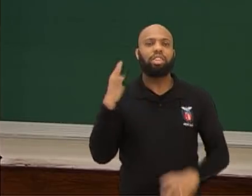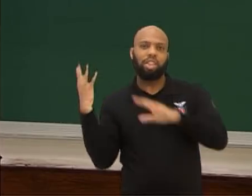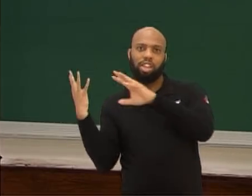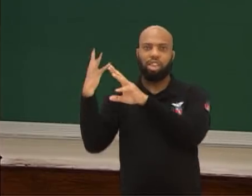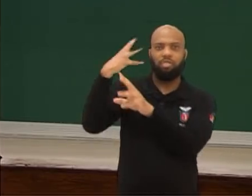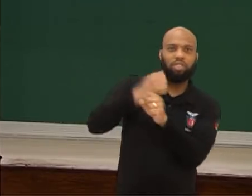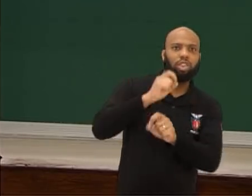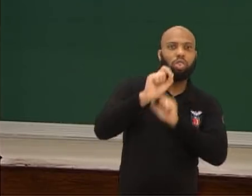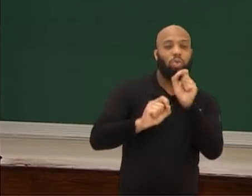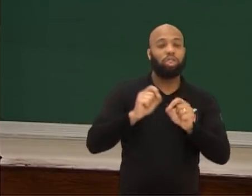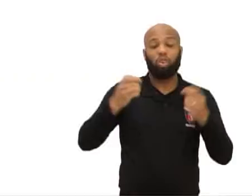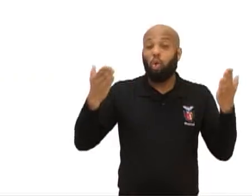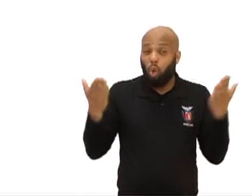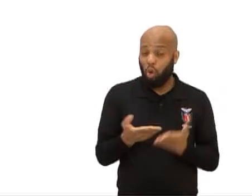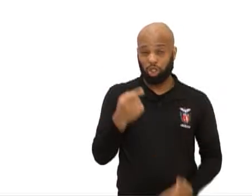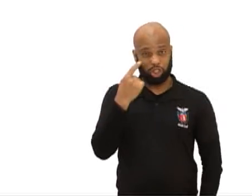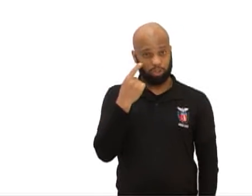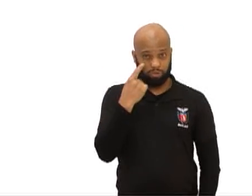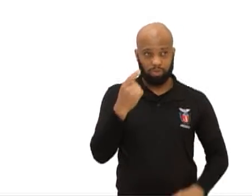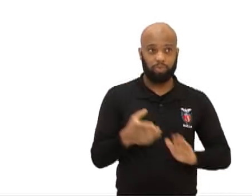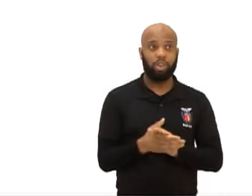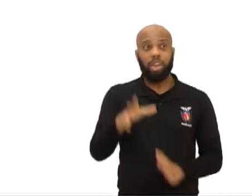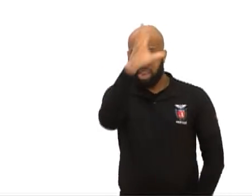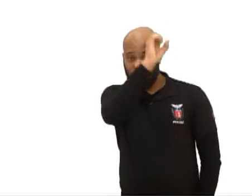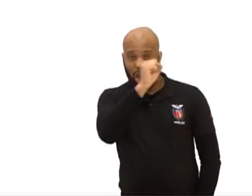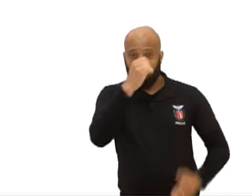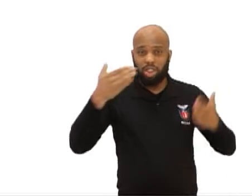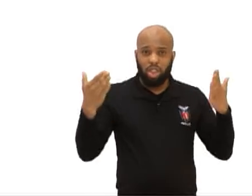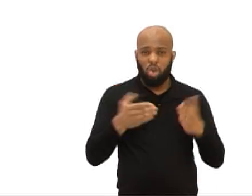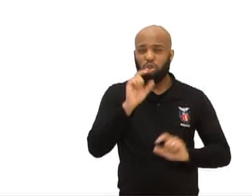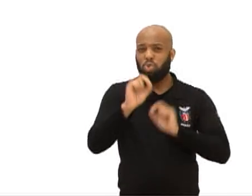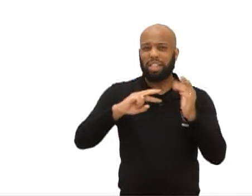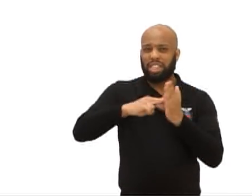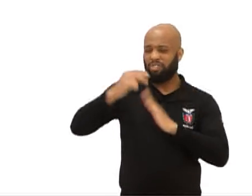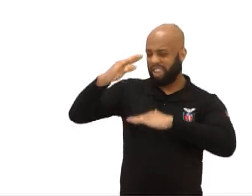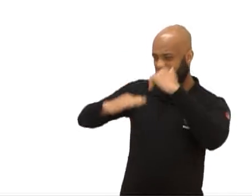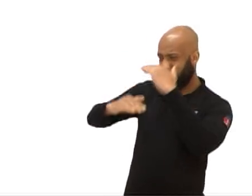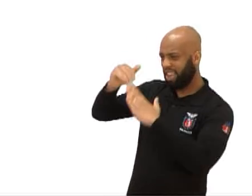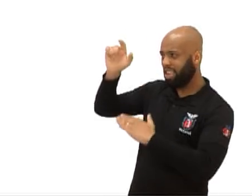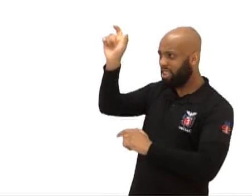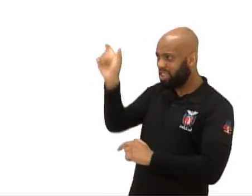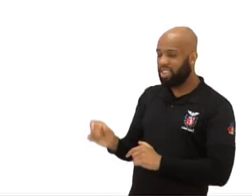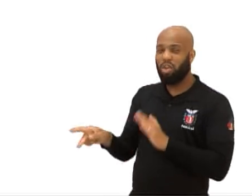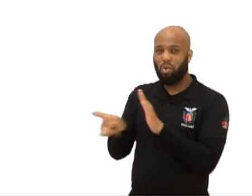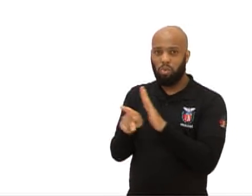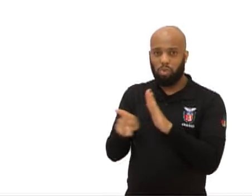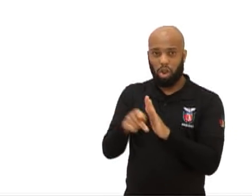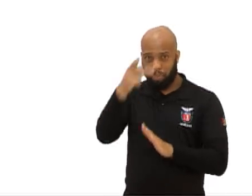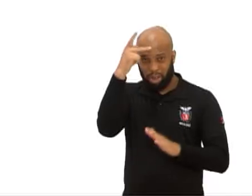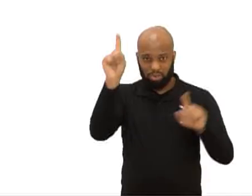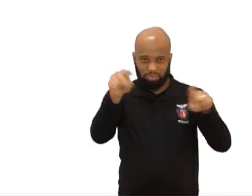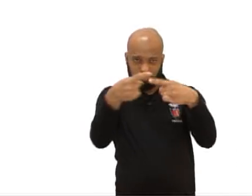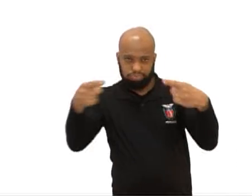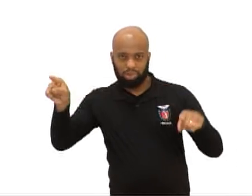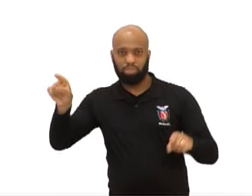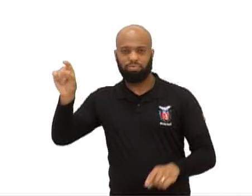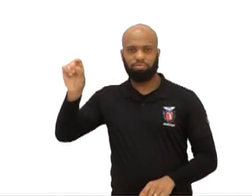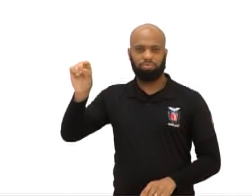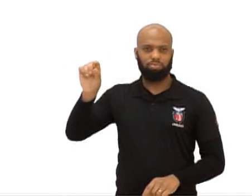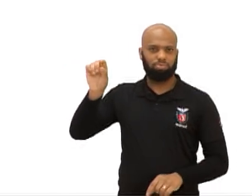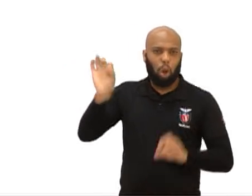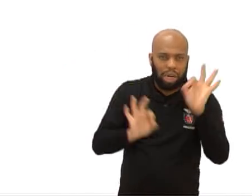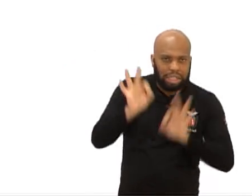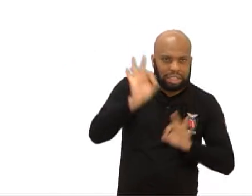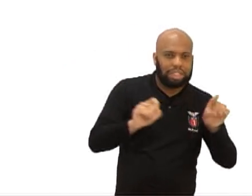revisar sobre o que nós aprendemos. Nós aprendemos o que é sonoplastia e sonoplasta, conhecemos um pouco da sua